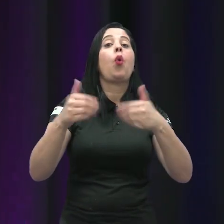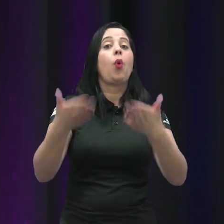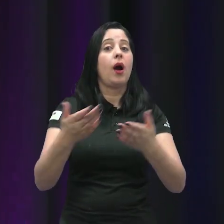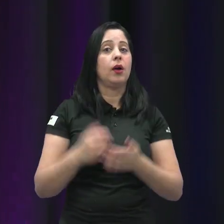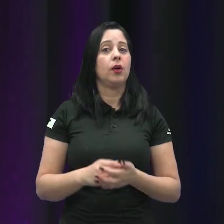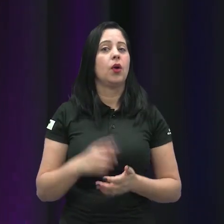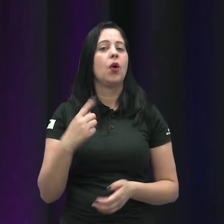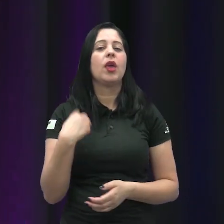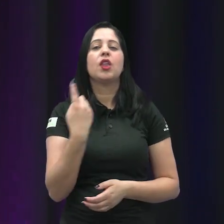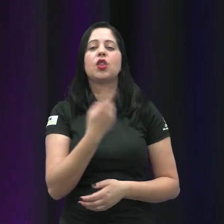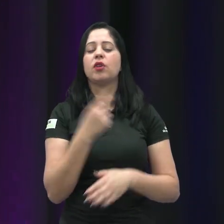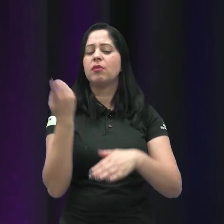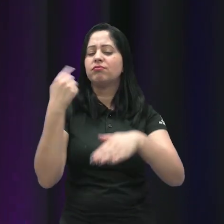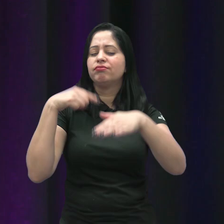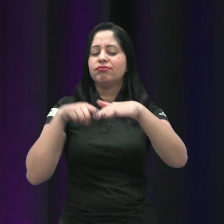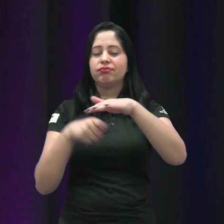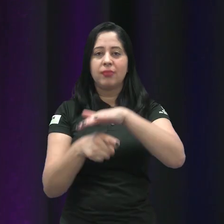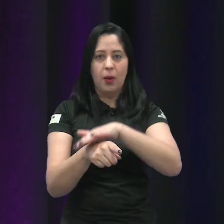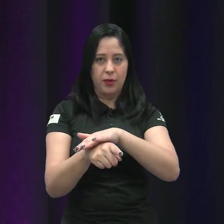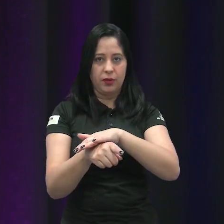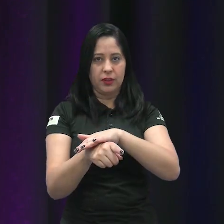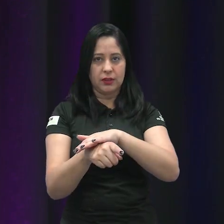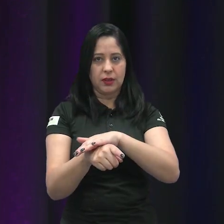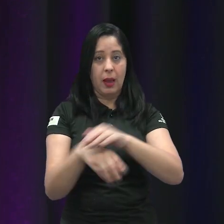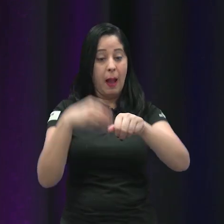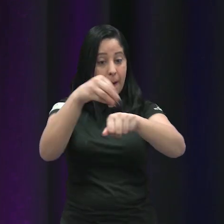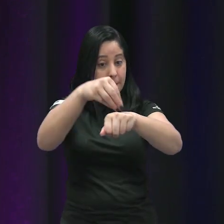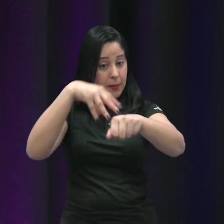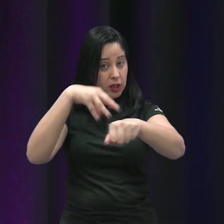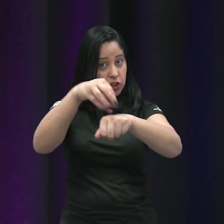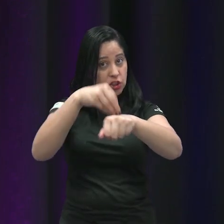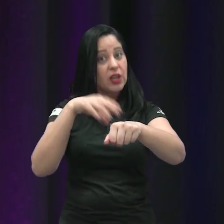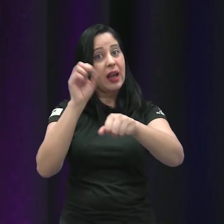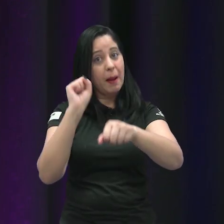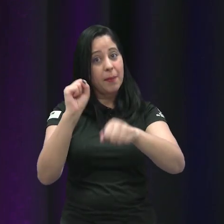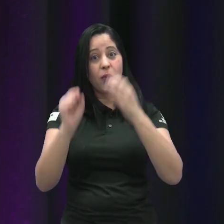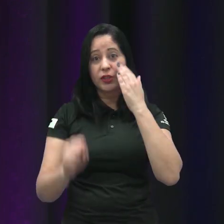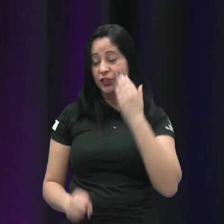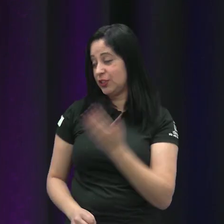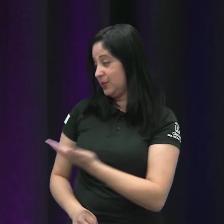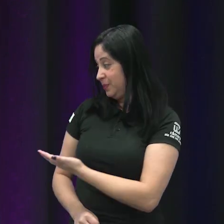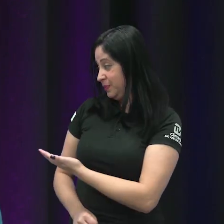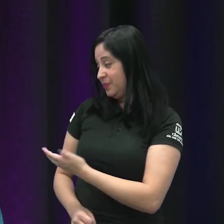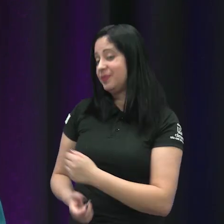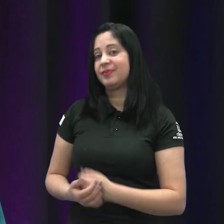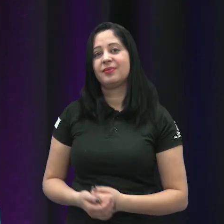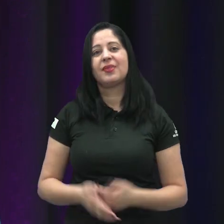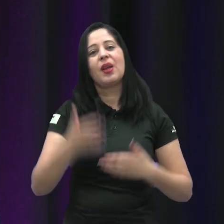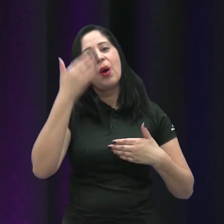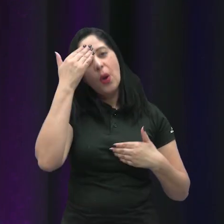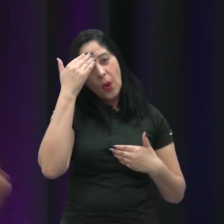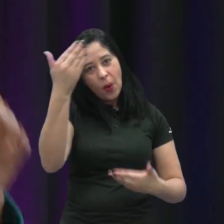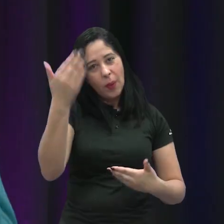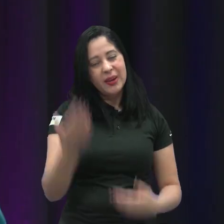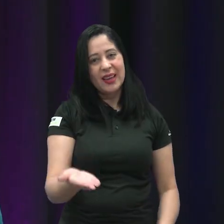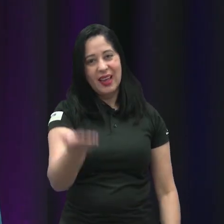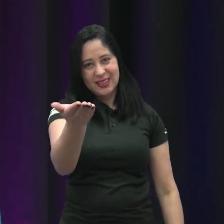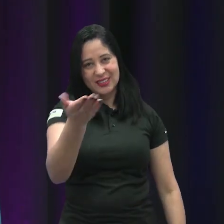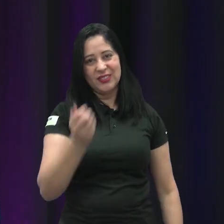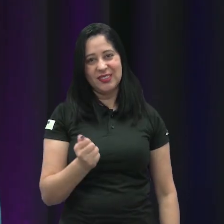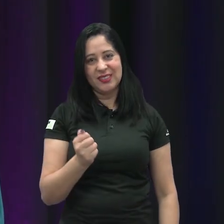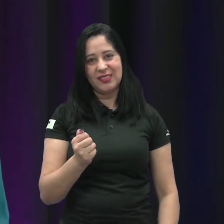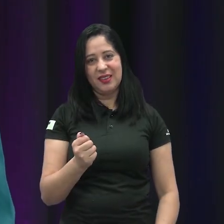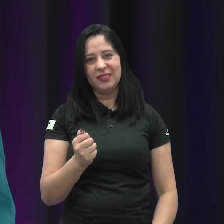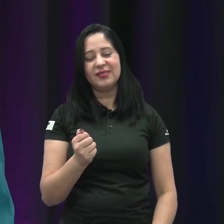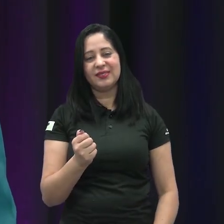que possamos nos aprofundar ainda mais. Deixe a sua sugestão no @TV Câmara. Agradecemos todos